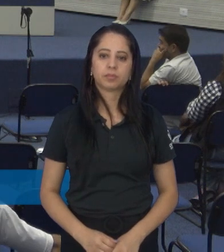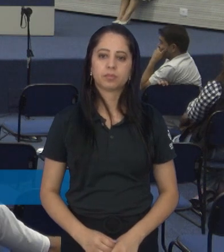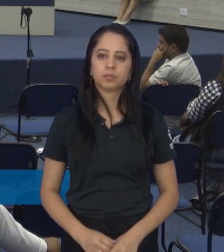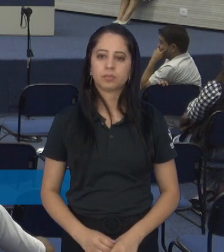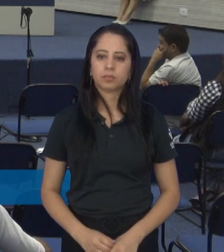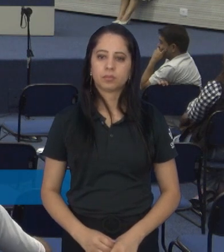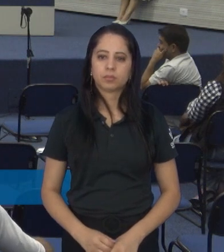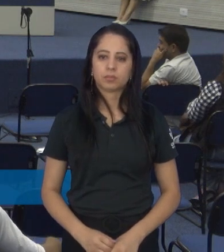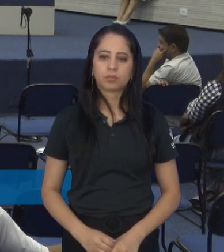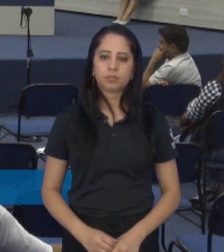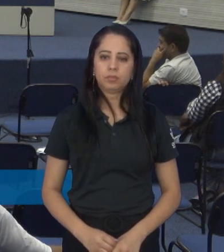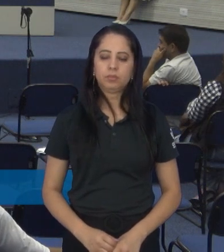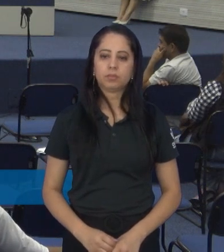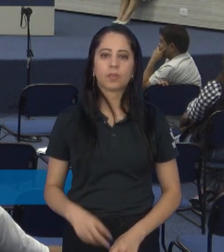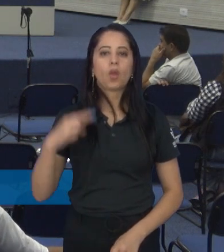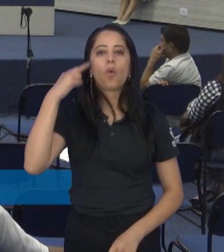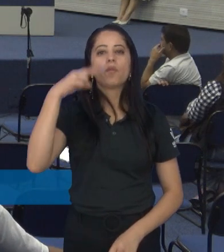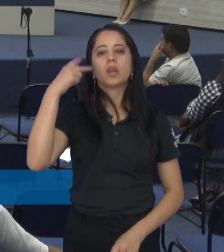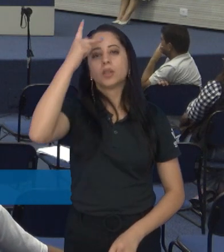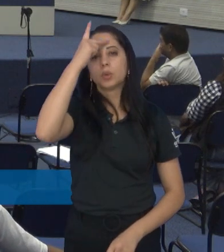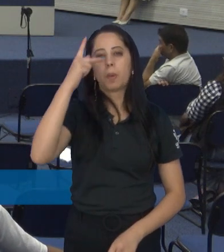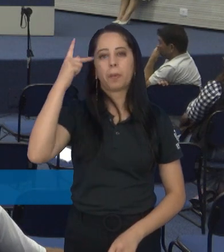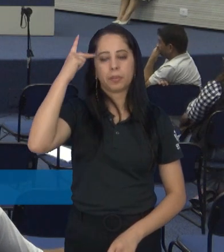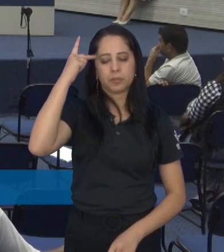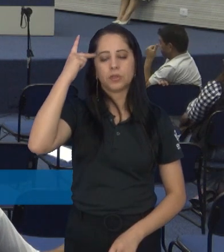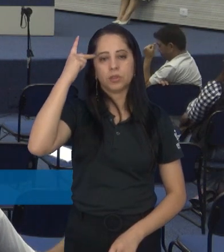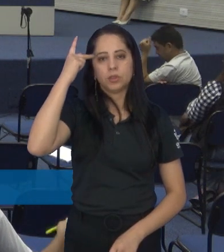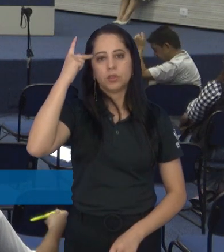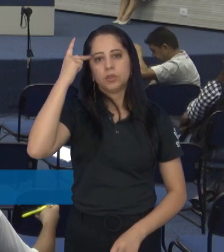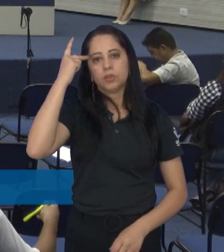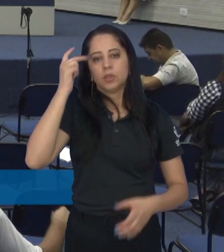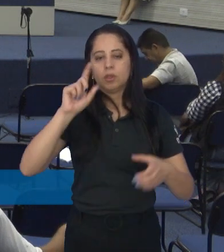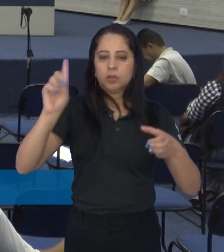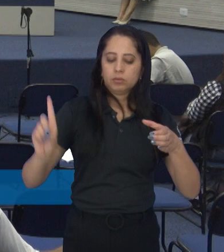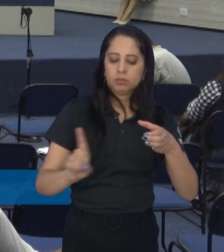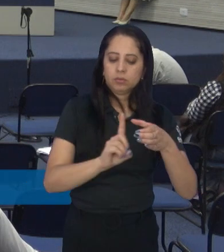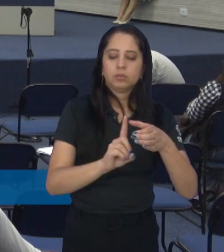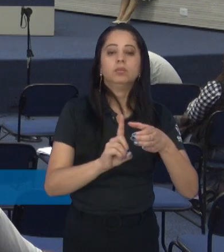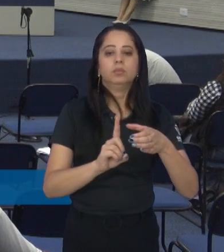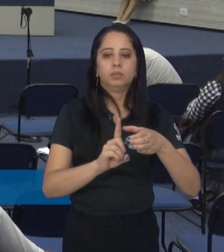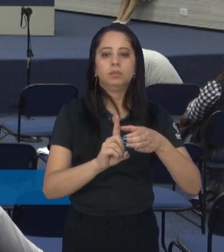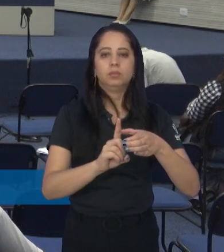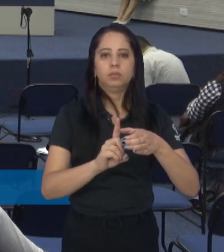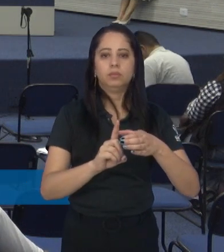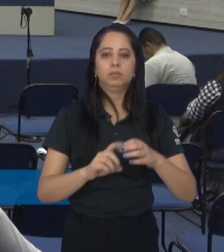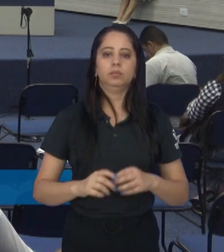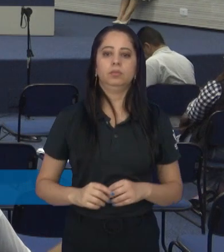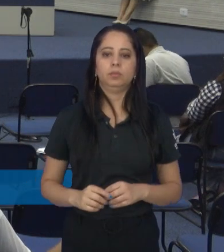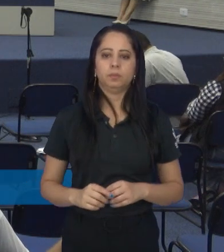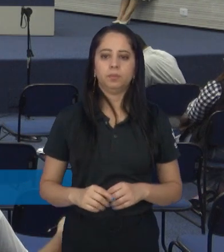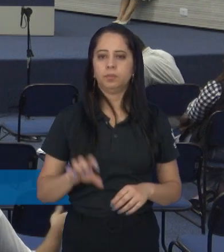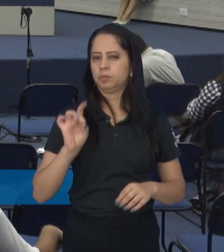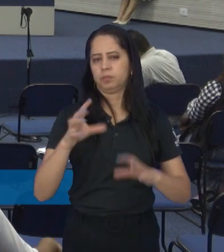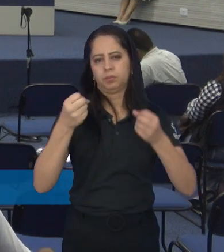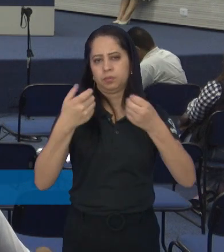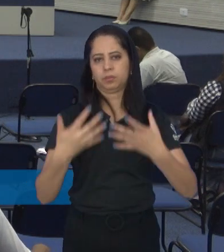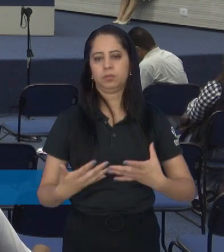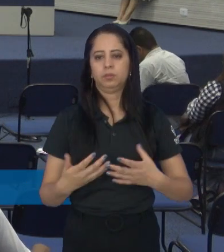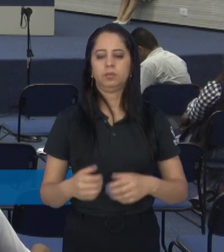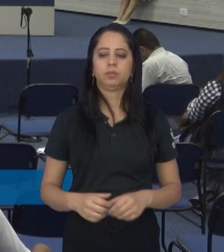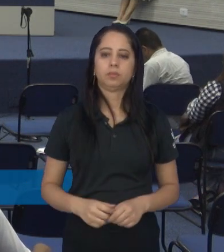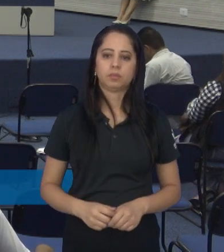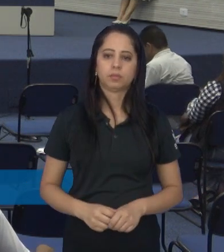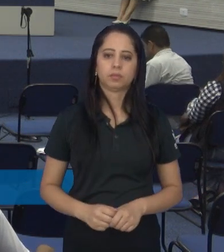ele conceder ao Vereador Petite que é membro da comissão uma fala do vereador